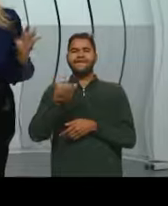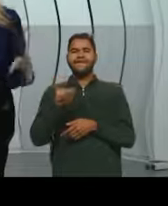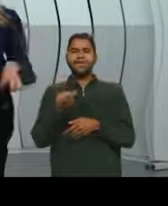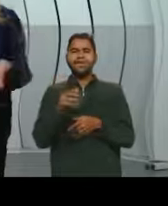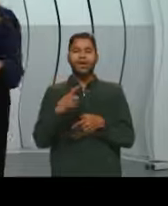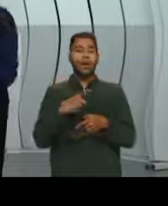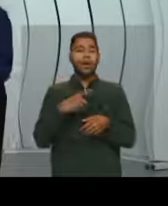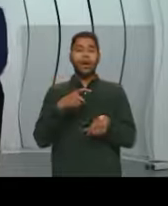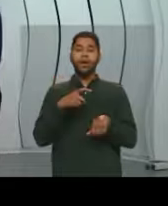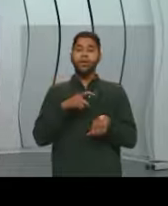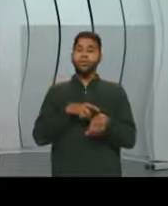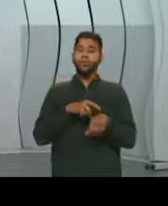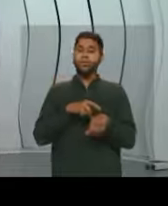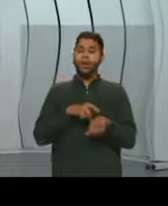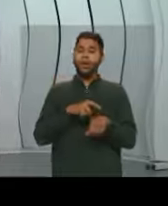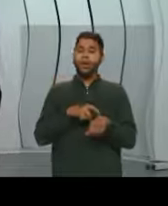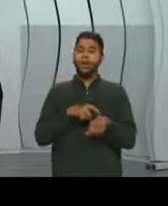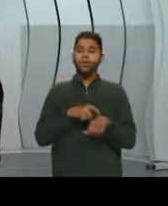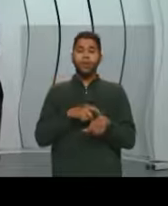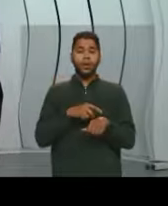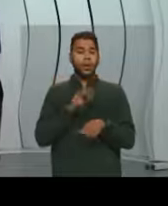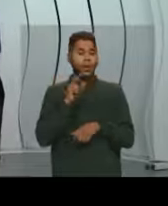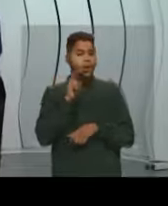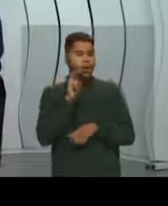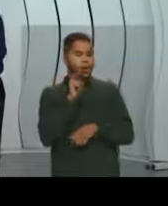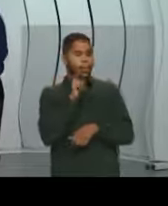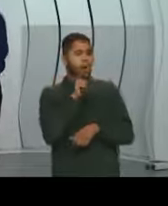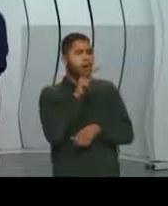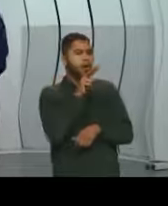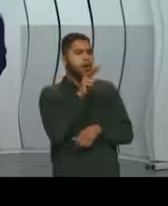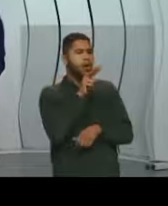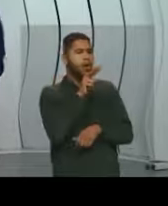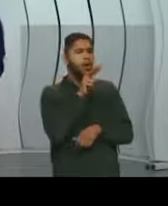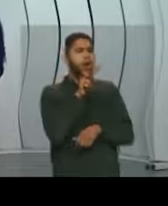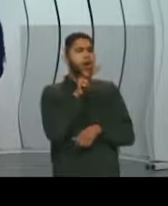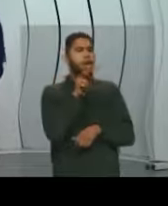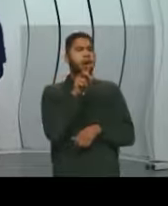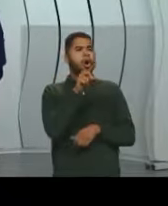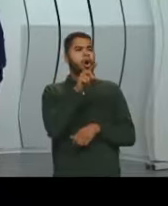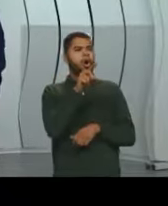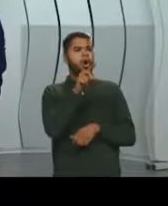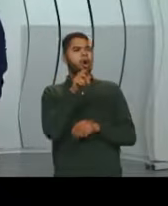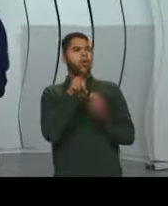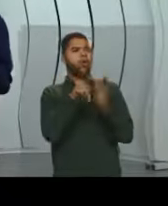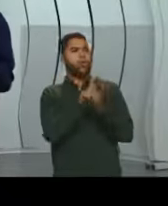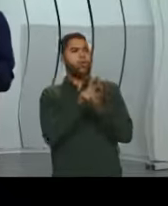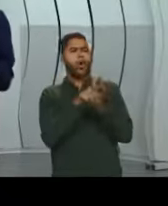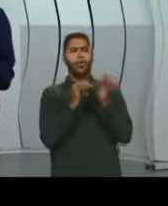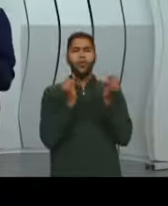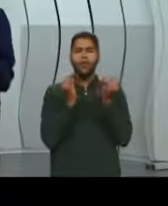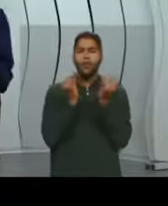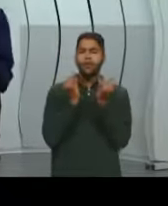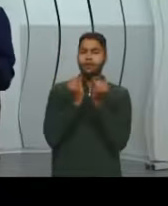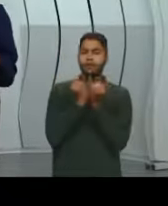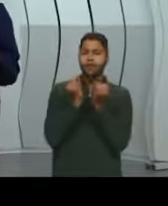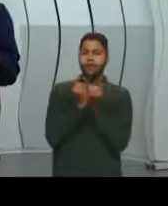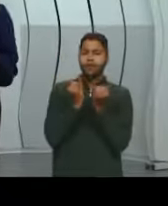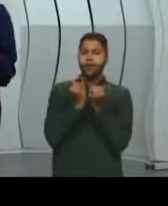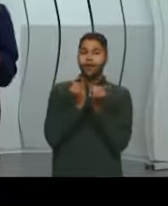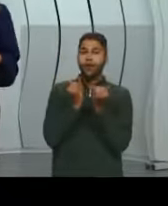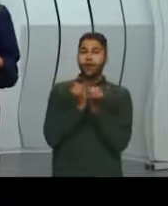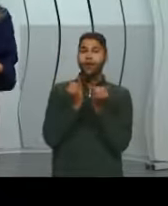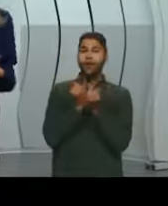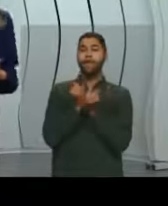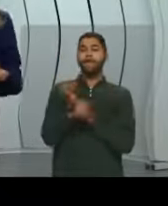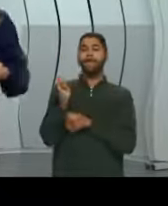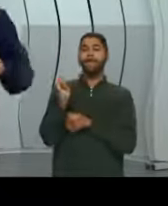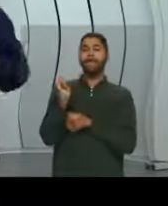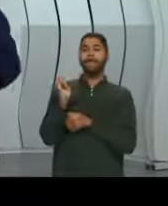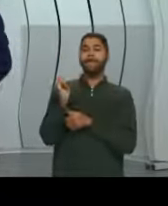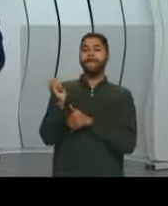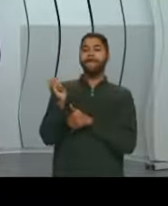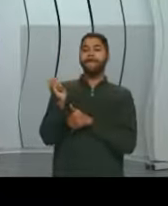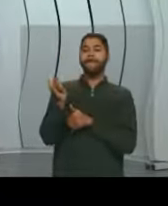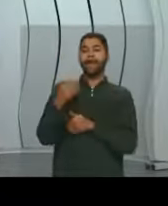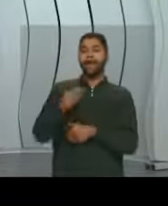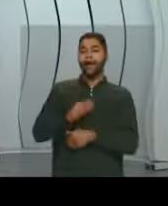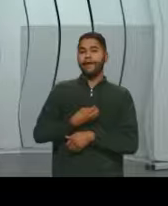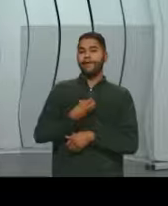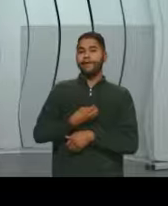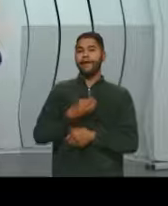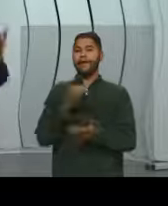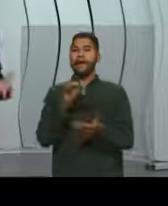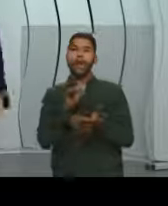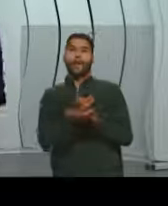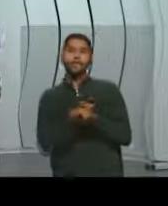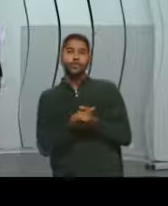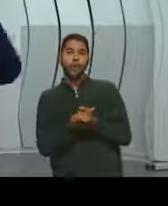tem um tempinho é bater o olho para ver aquela revista de fofoca que o objetivo é falar das pessoas, fulano